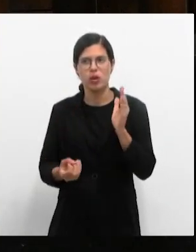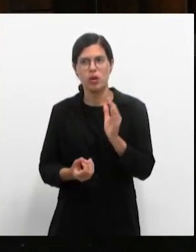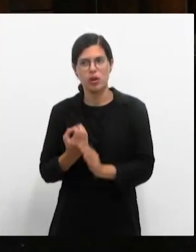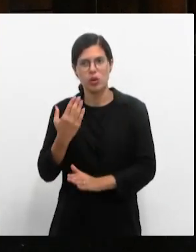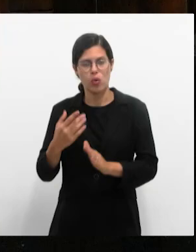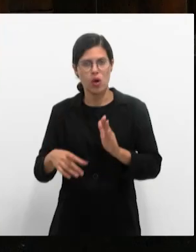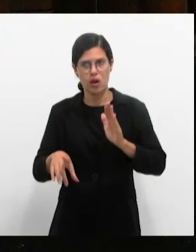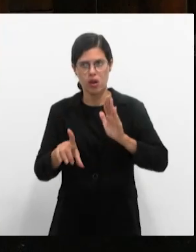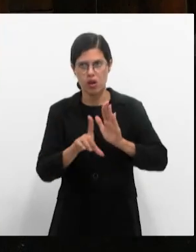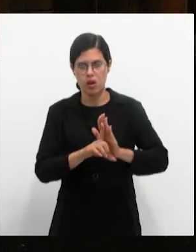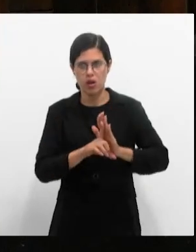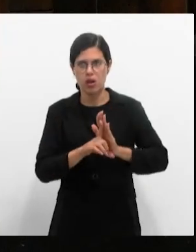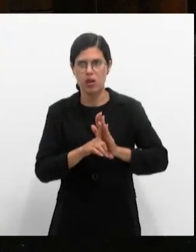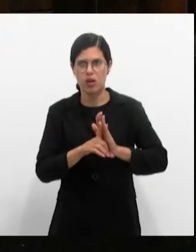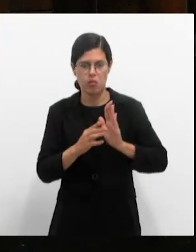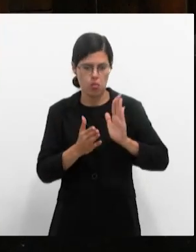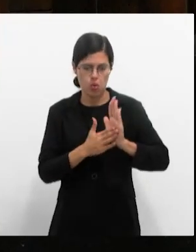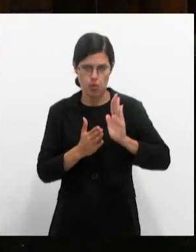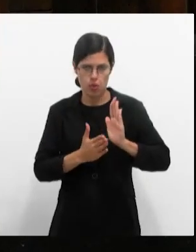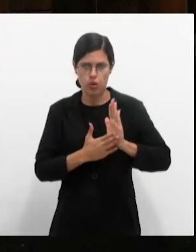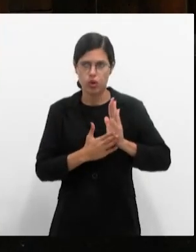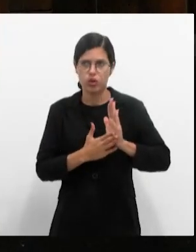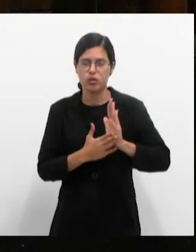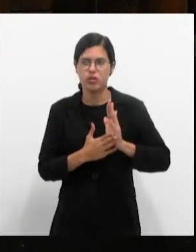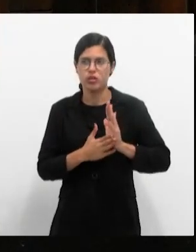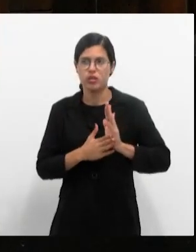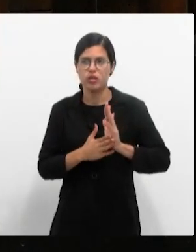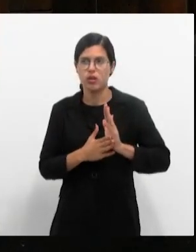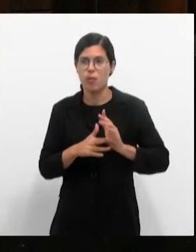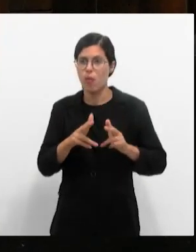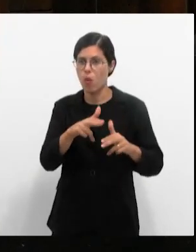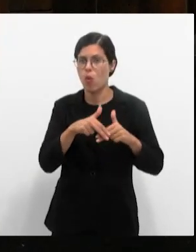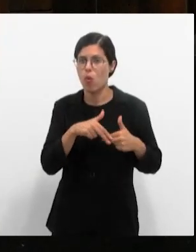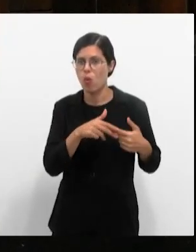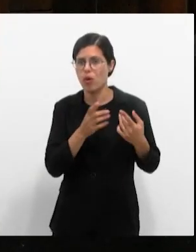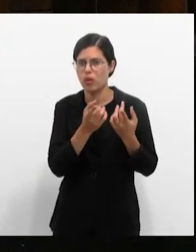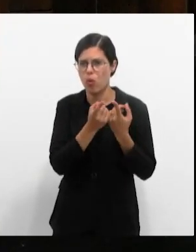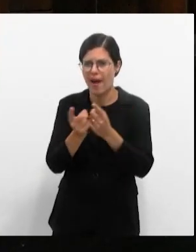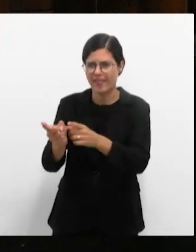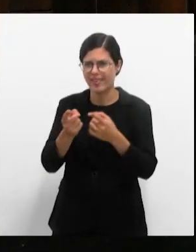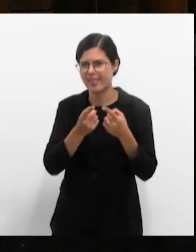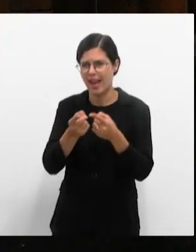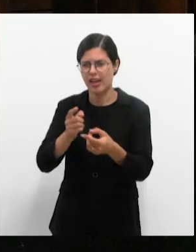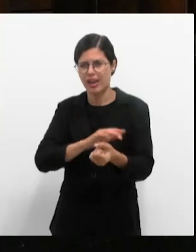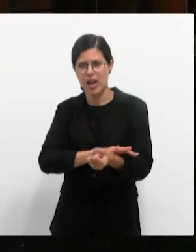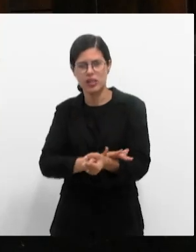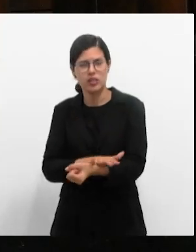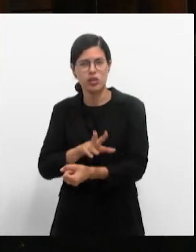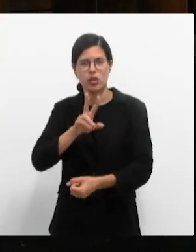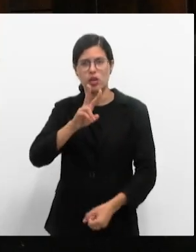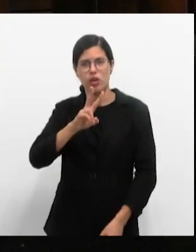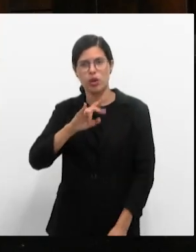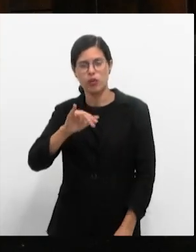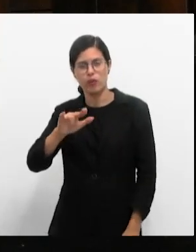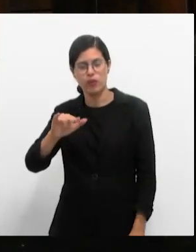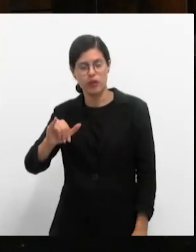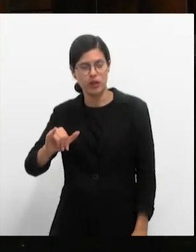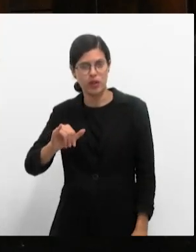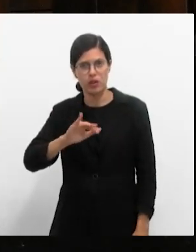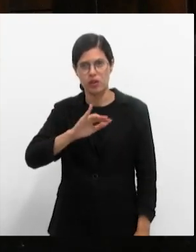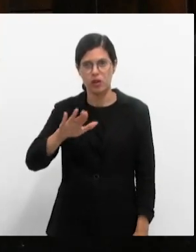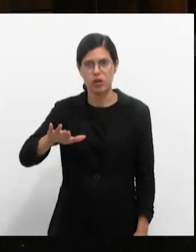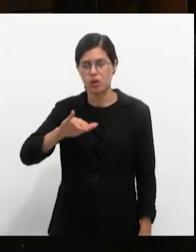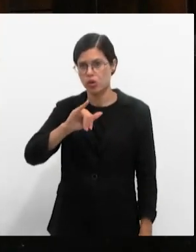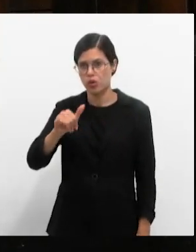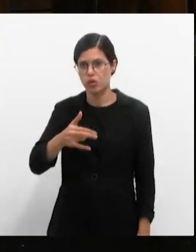proponente, diante dos ataques racistas que o Vini Júnior, jogador do Real Madrid,